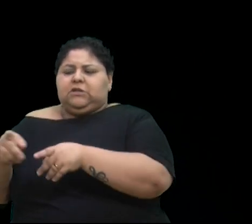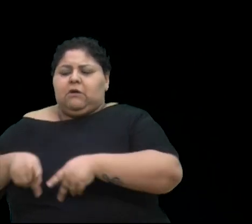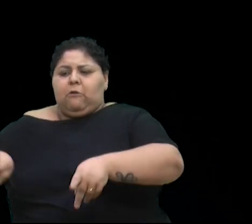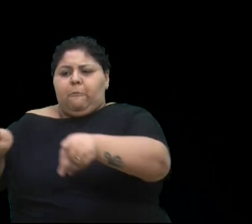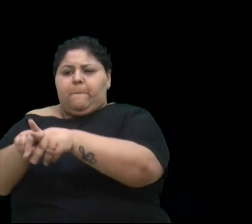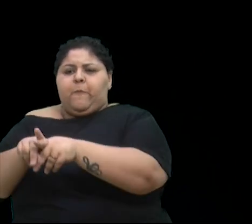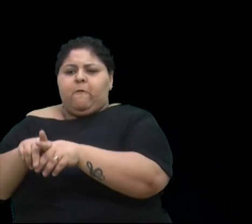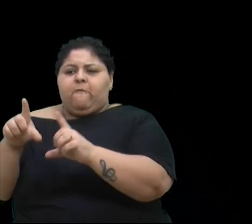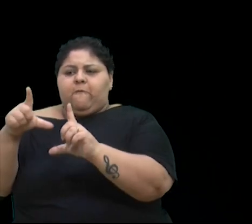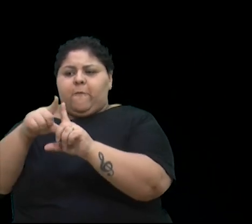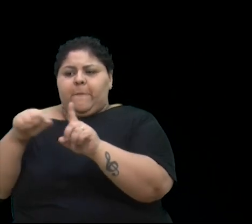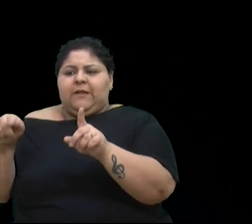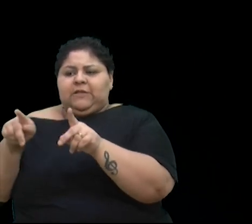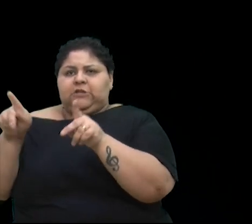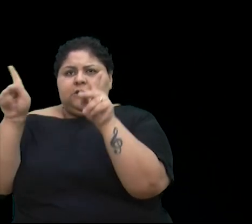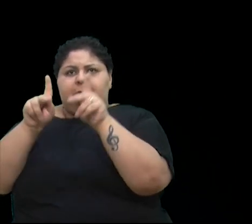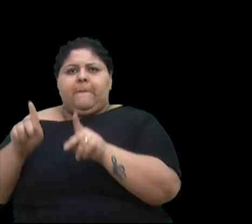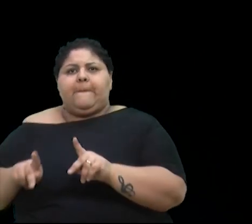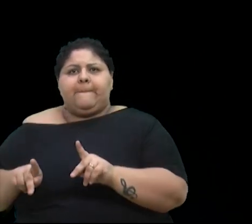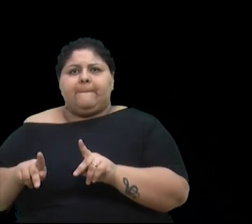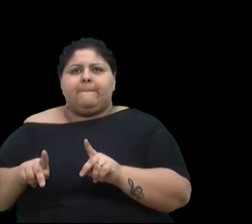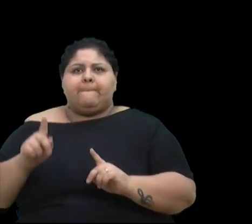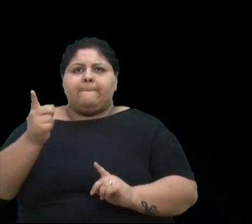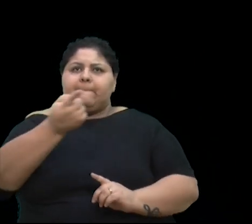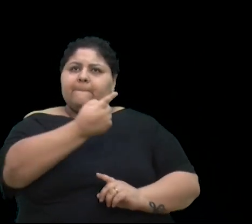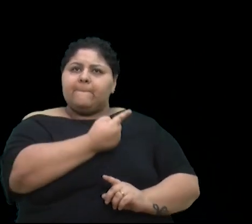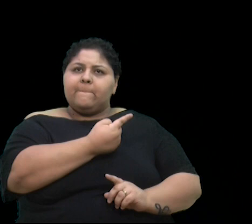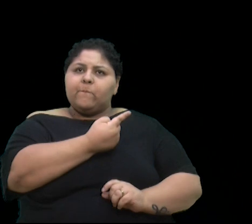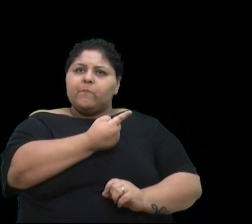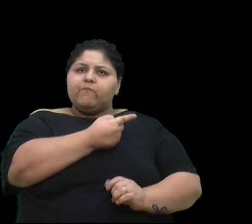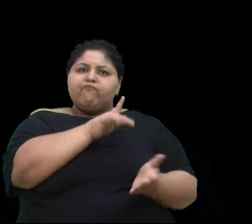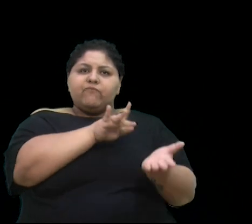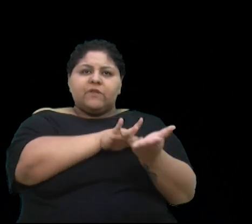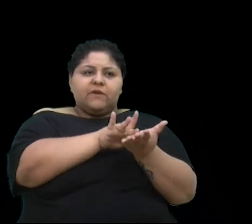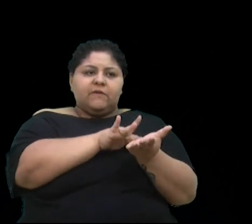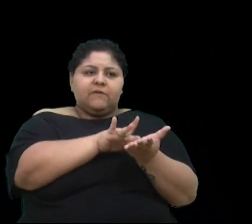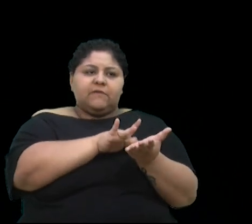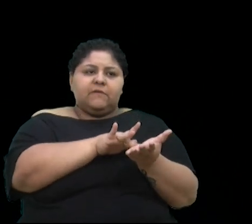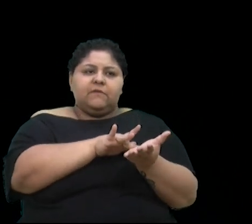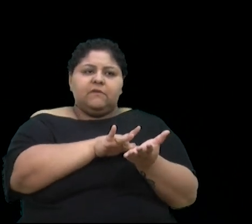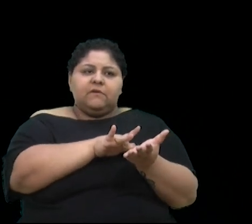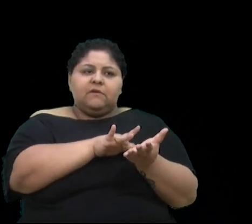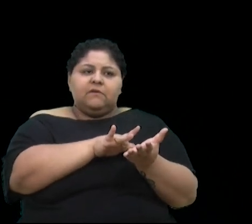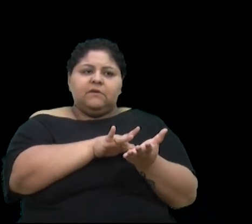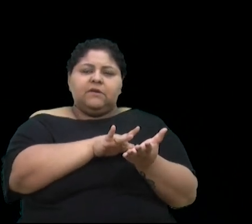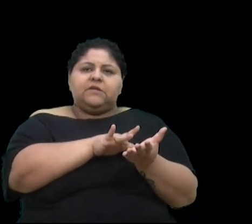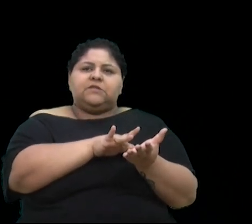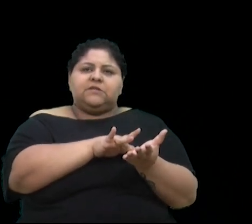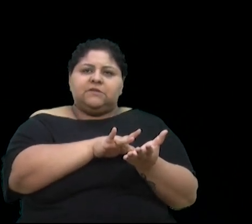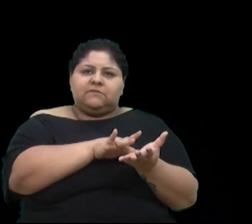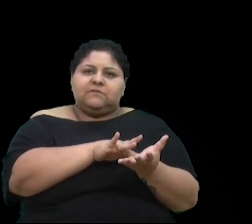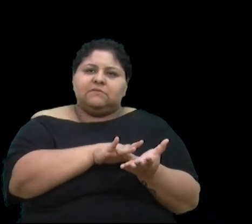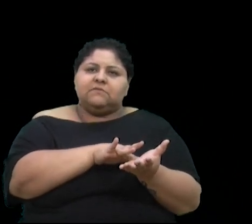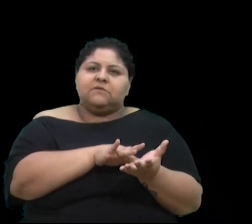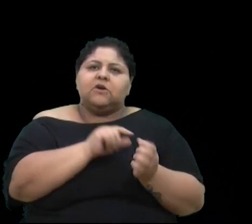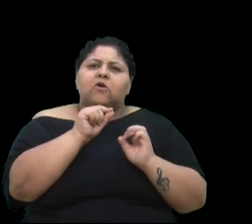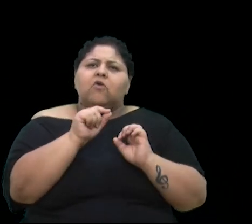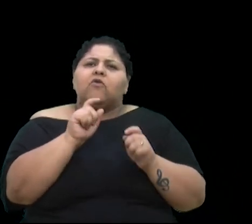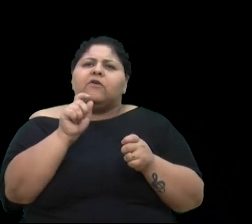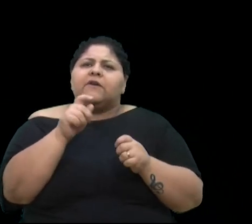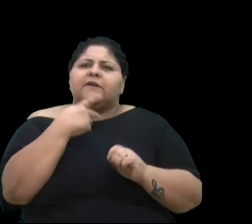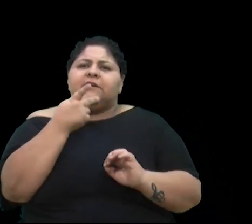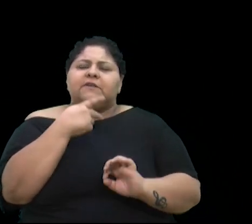A nota outra, pode passar. Olha a nota fake da vereadora aí, ó. Às vezes precisa desenhar, mas desenhar o quê? O que está falando